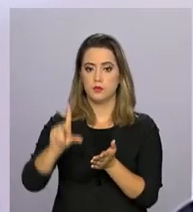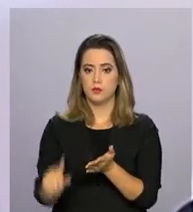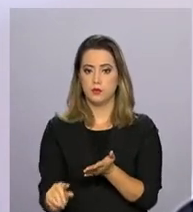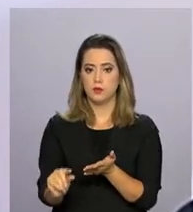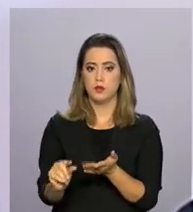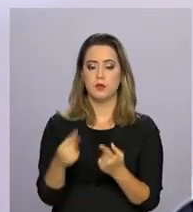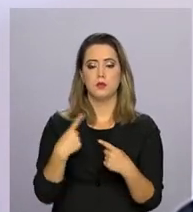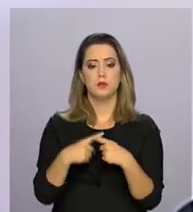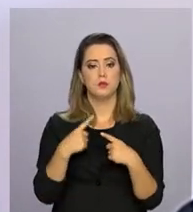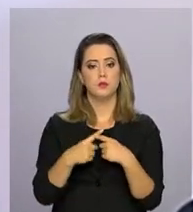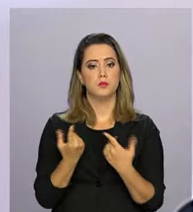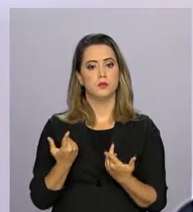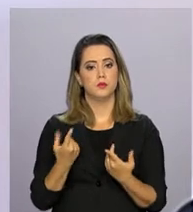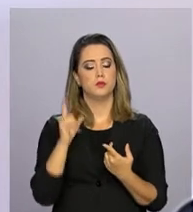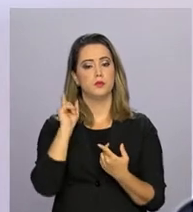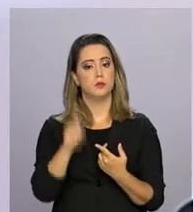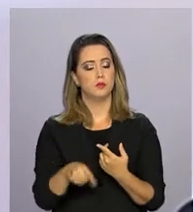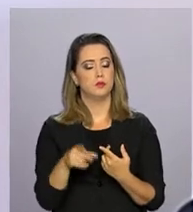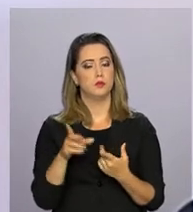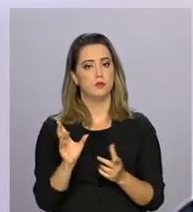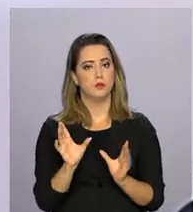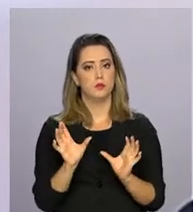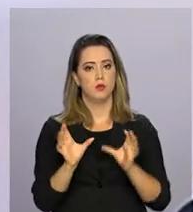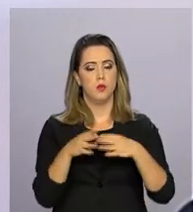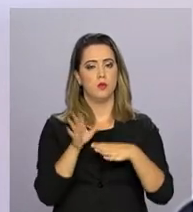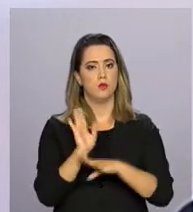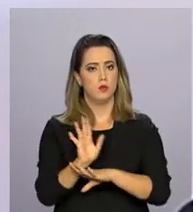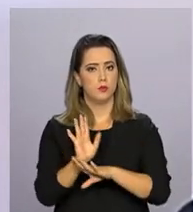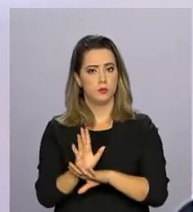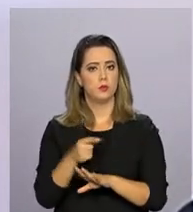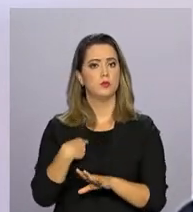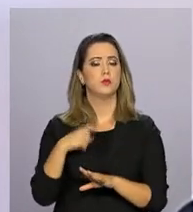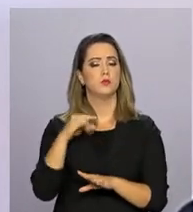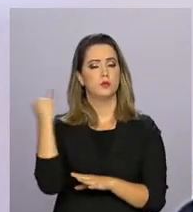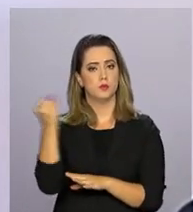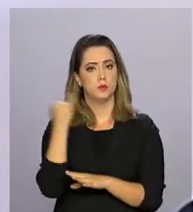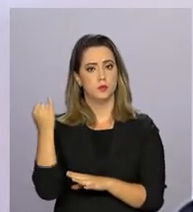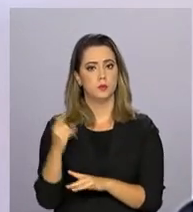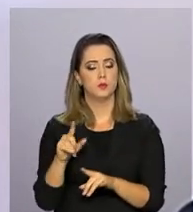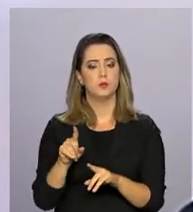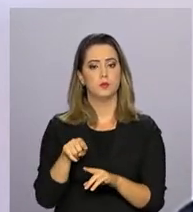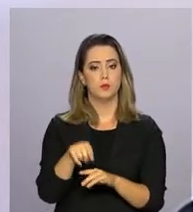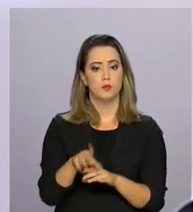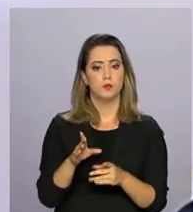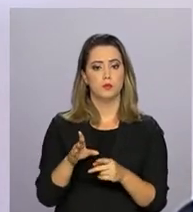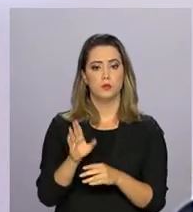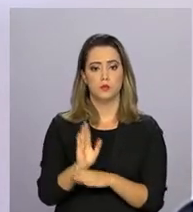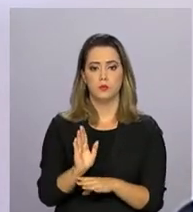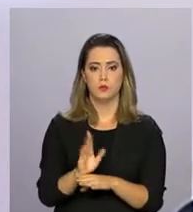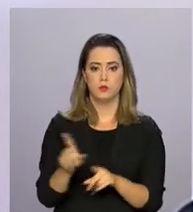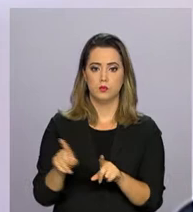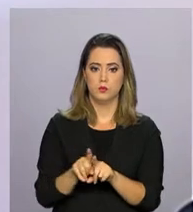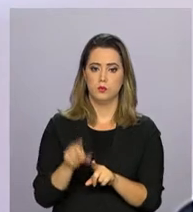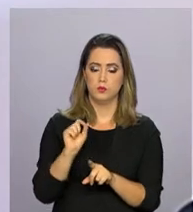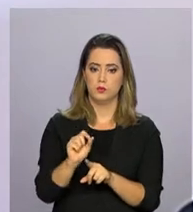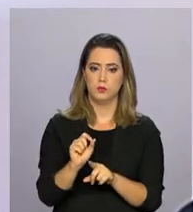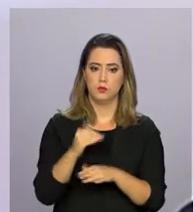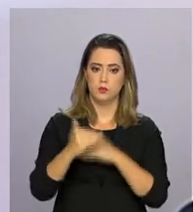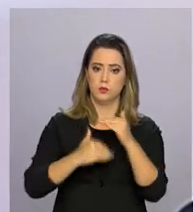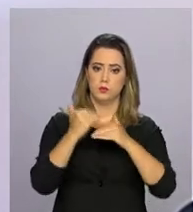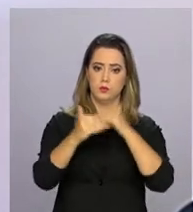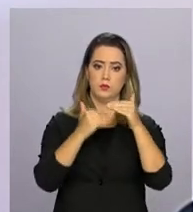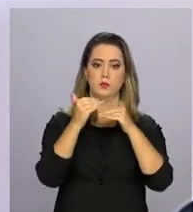em que isto o ajudou foi um dos fatores a esse tipo de coisa para o